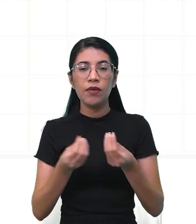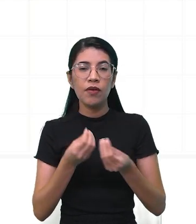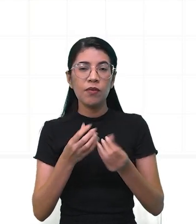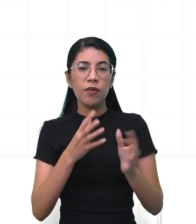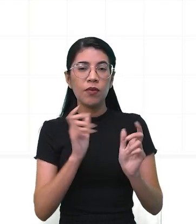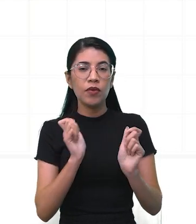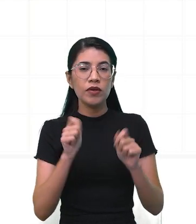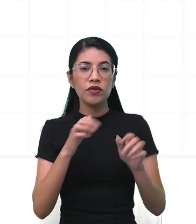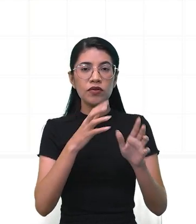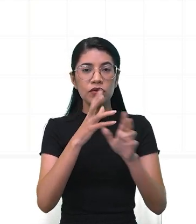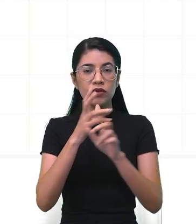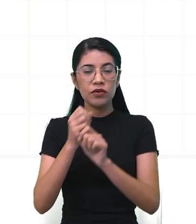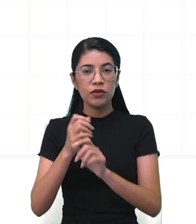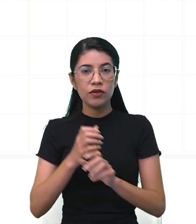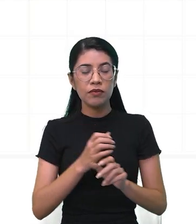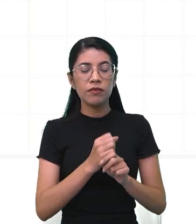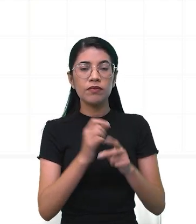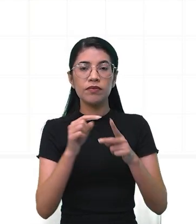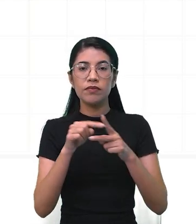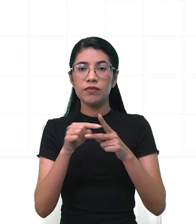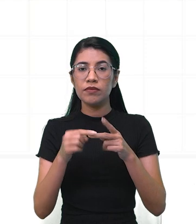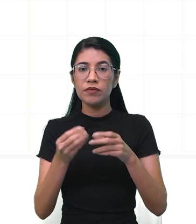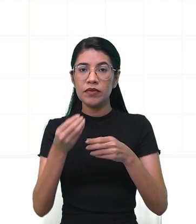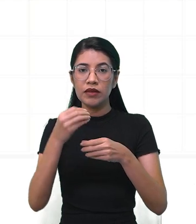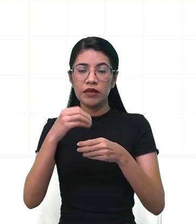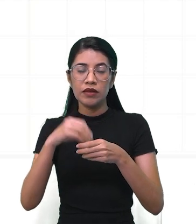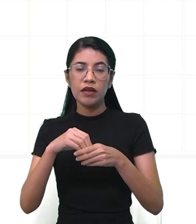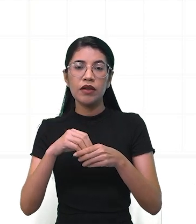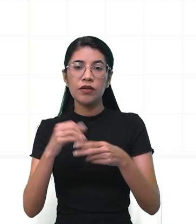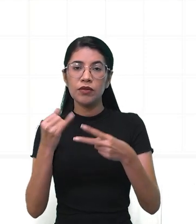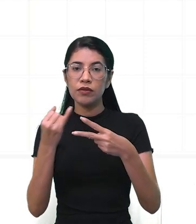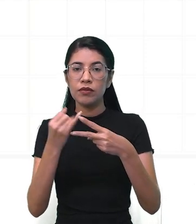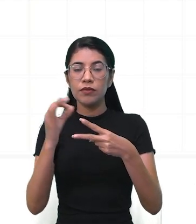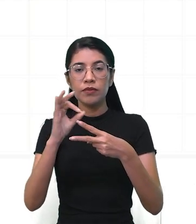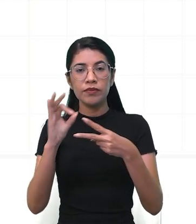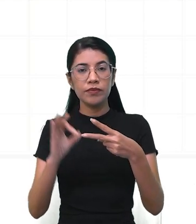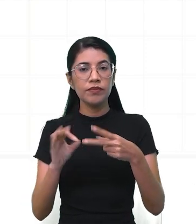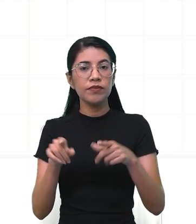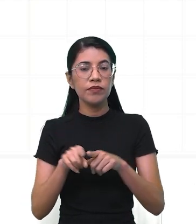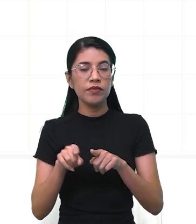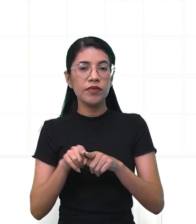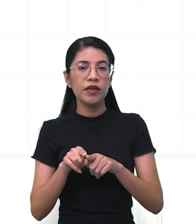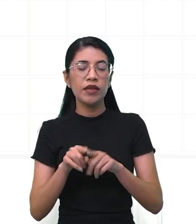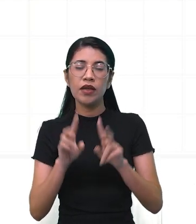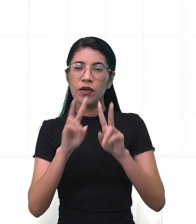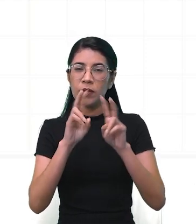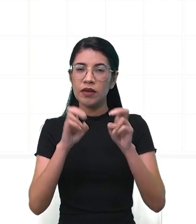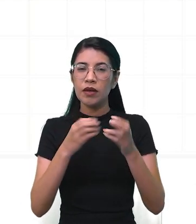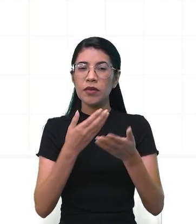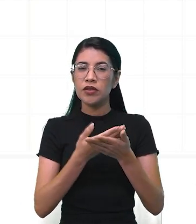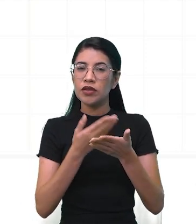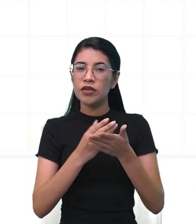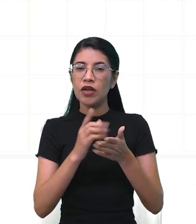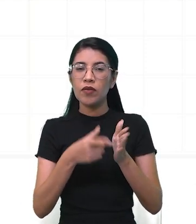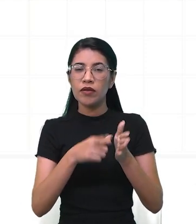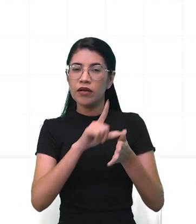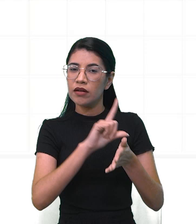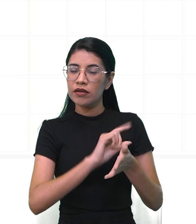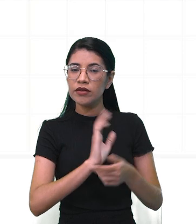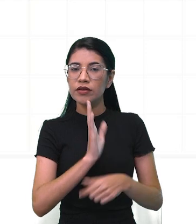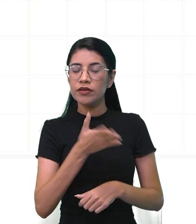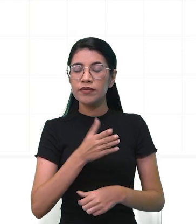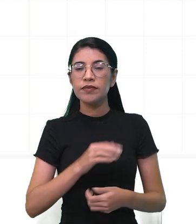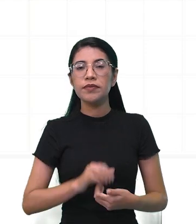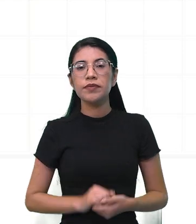somatório dos ângulos internos de um polígono, que foi tema de uma das nossas aulas.